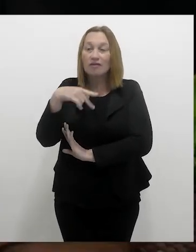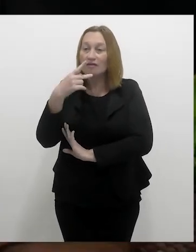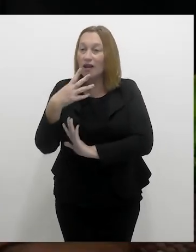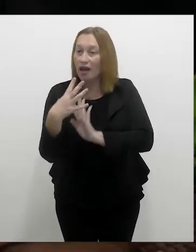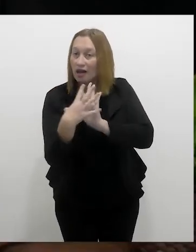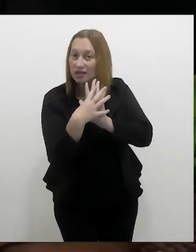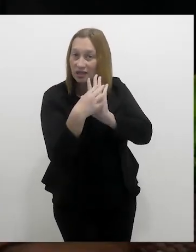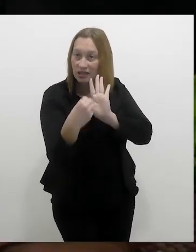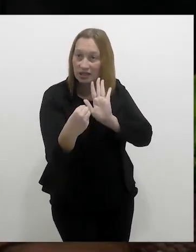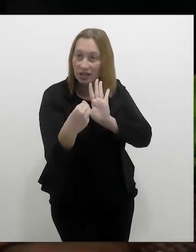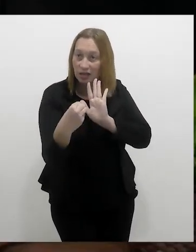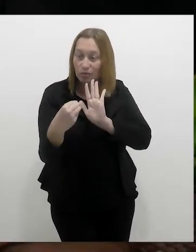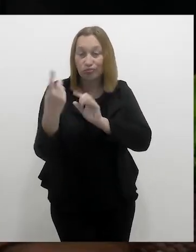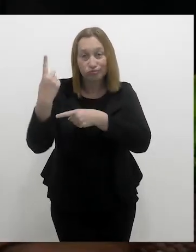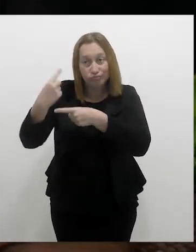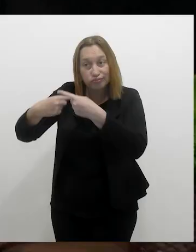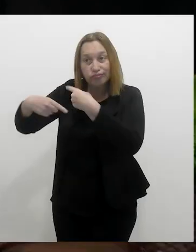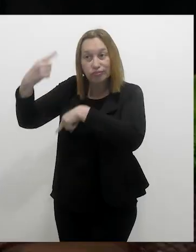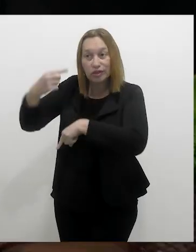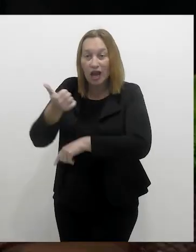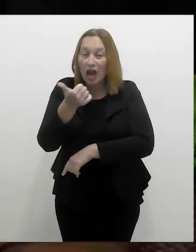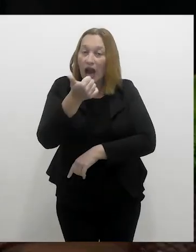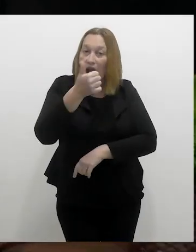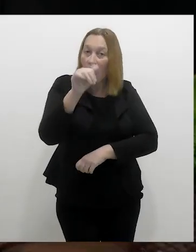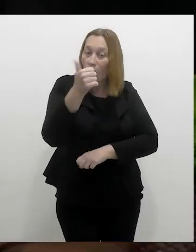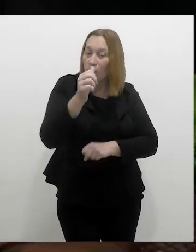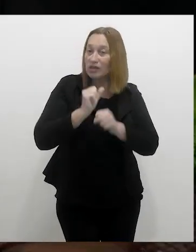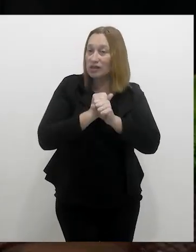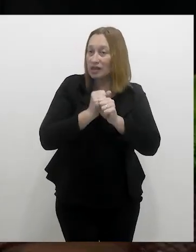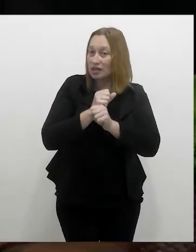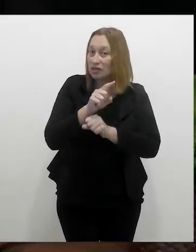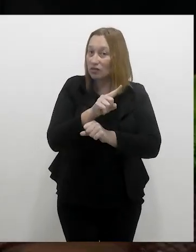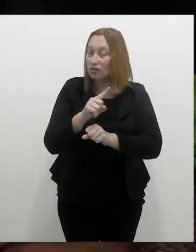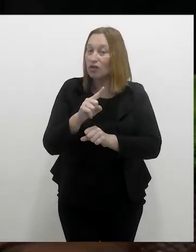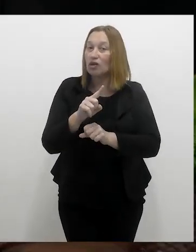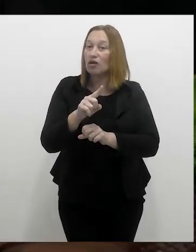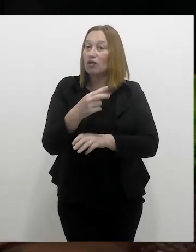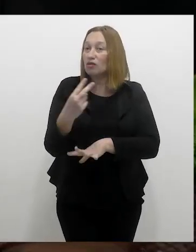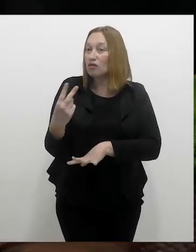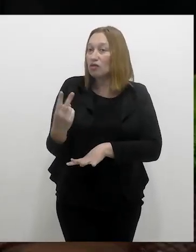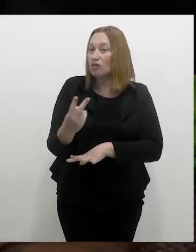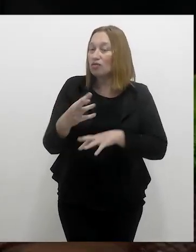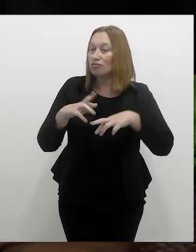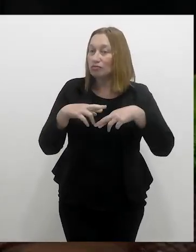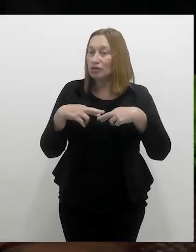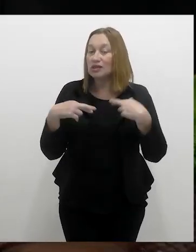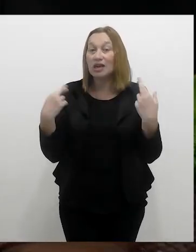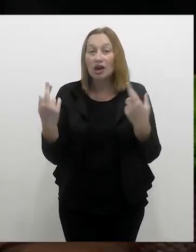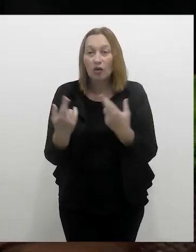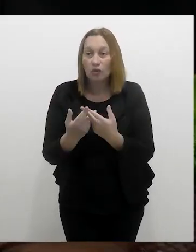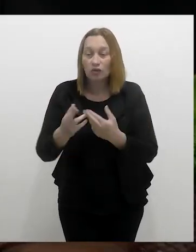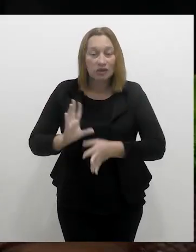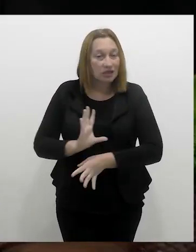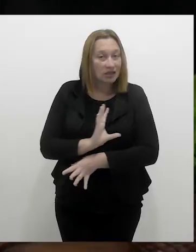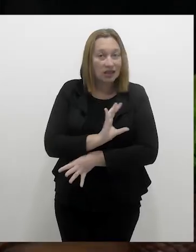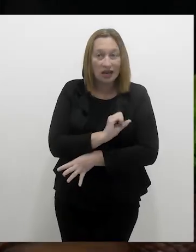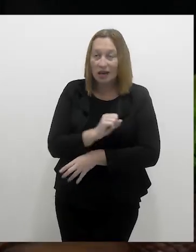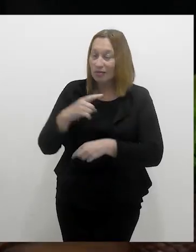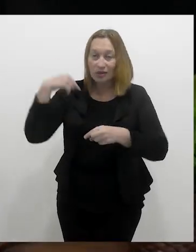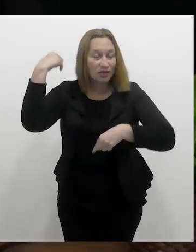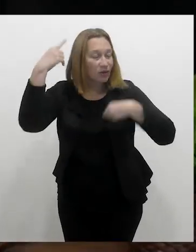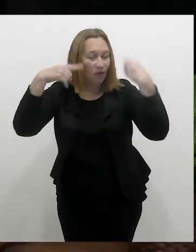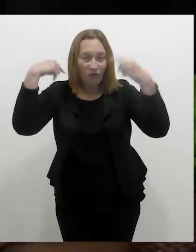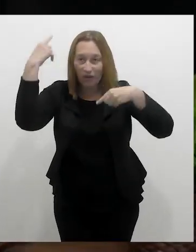exemplo bem-sucedido, fortuito, que há 11 anos vocês se integram e se amam, e se enlouquecem,